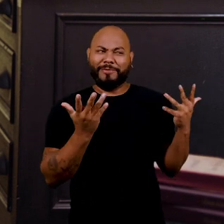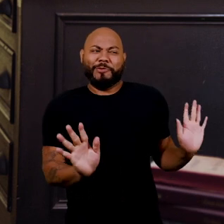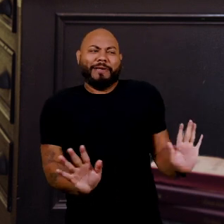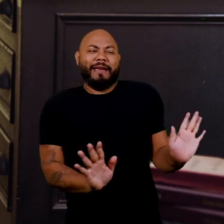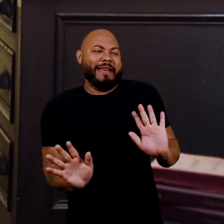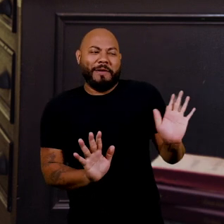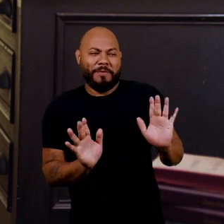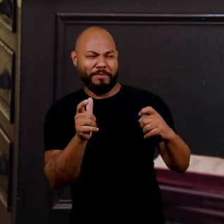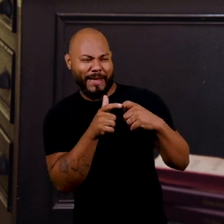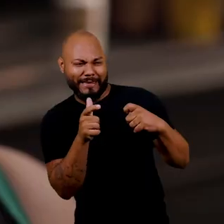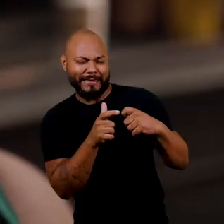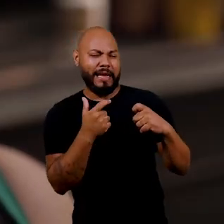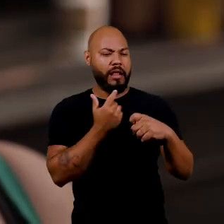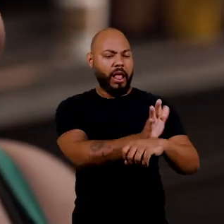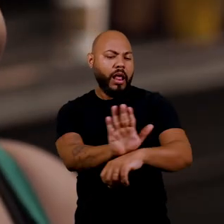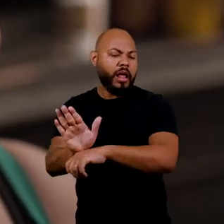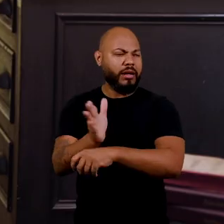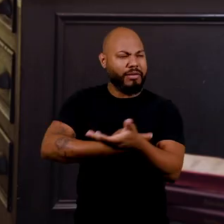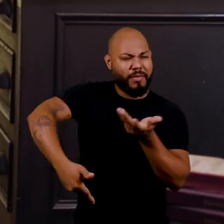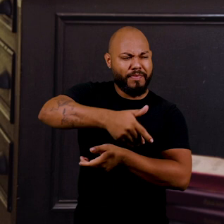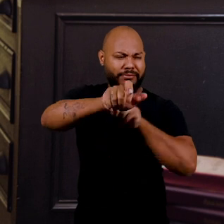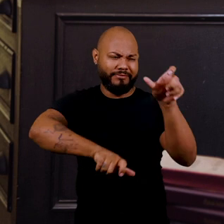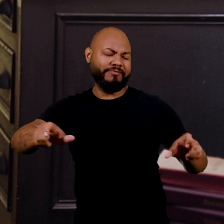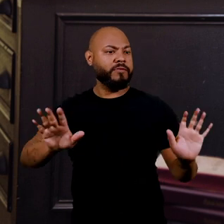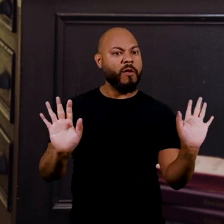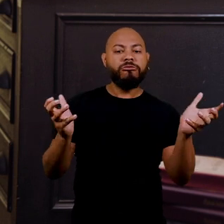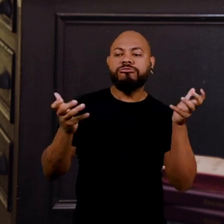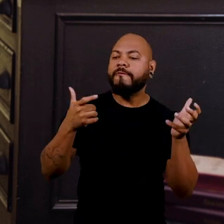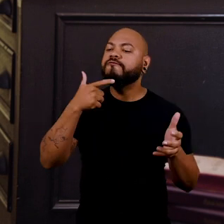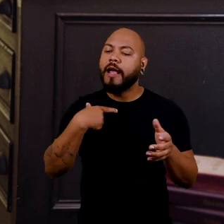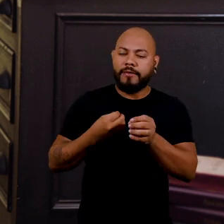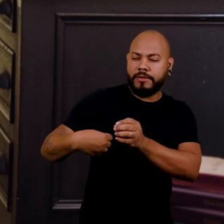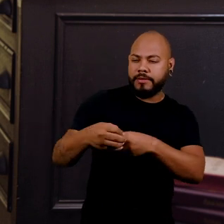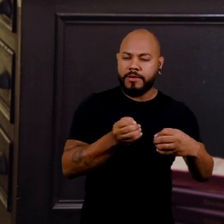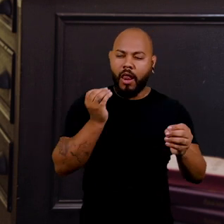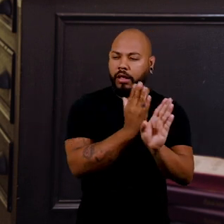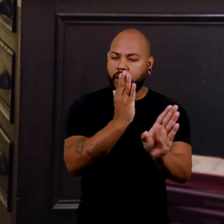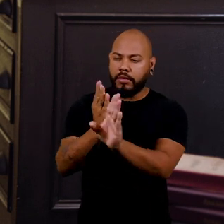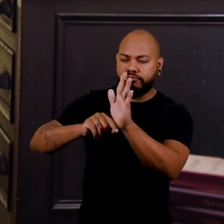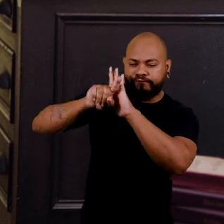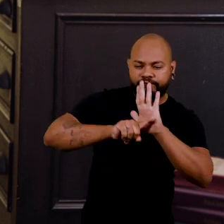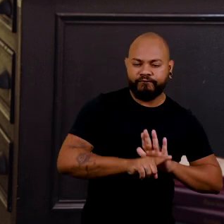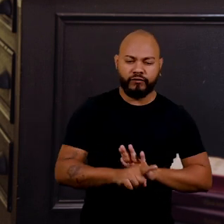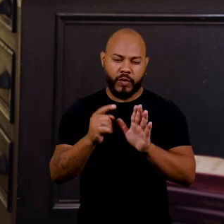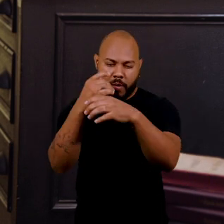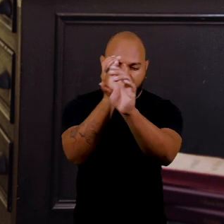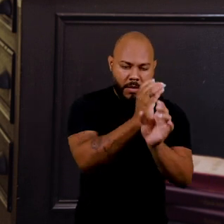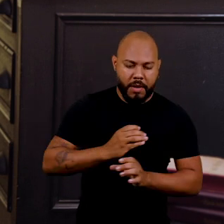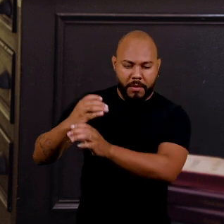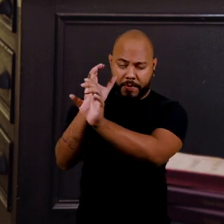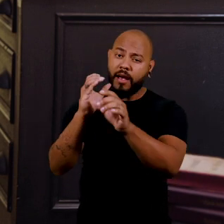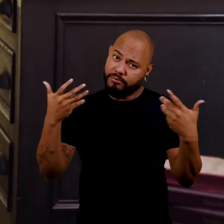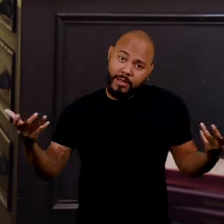medicina, porque eu não queria ser assistencial. Eu queria desvendar o que estava no meu entorno, na célula. Aí, quando eu resolvi fazer biologia, foi que eu me encontrei. Eu